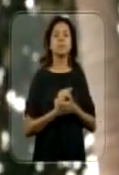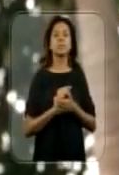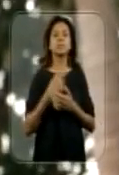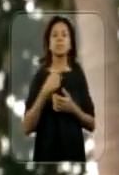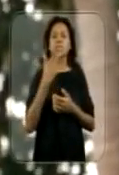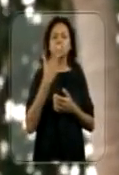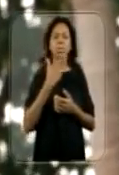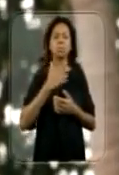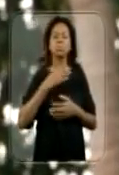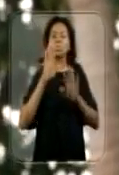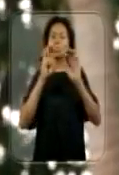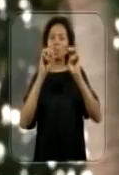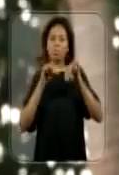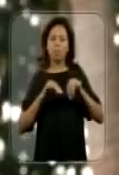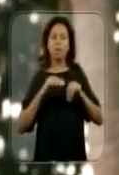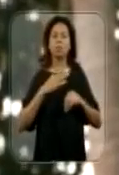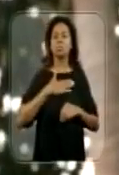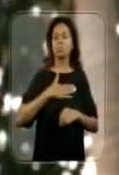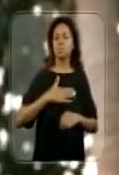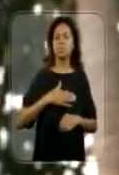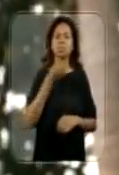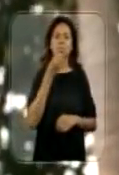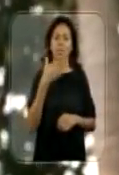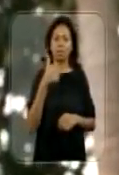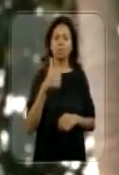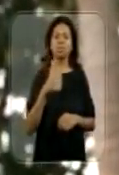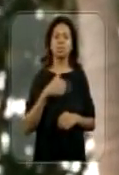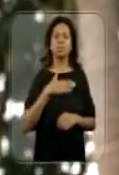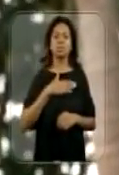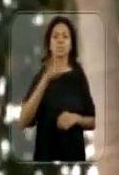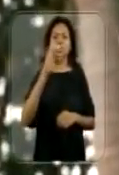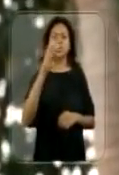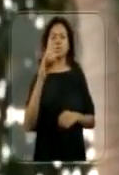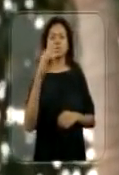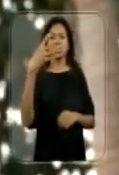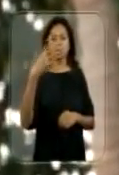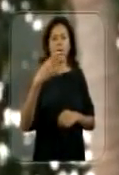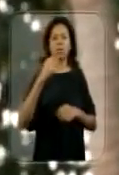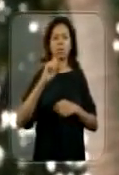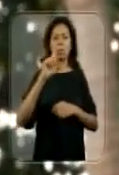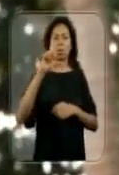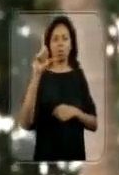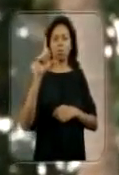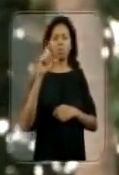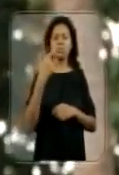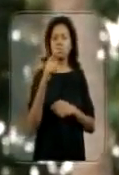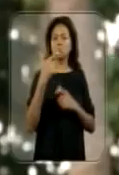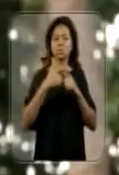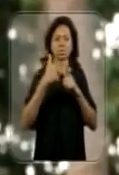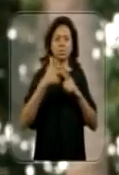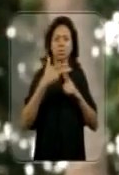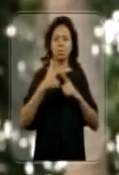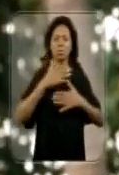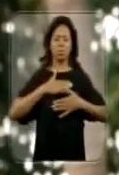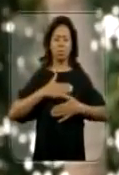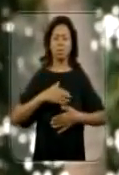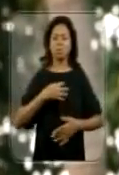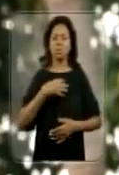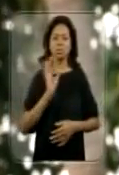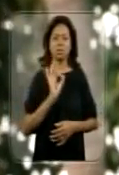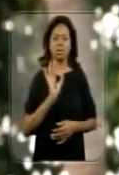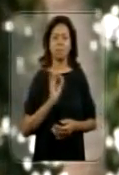troquei. E eu aderi muito bem a esse novo esquema, estou super bem. Meu CD4 aumentou, não tive